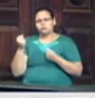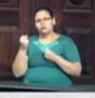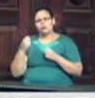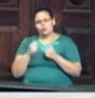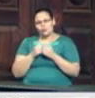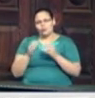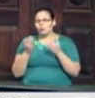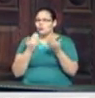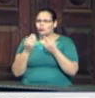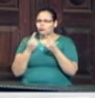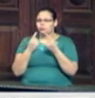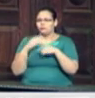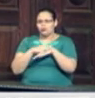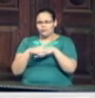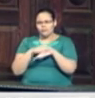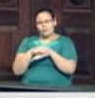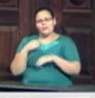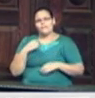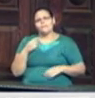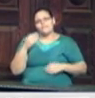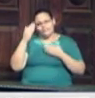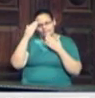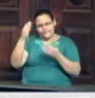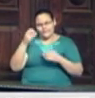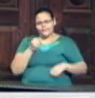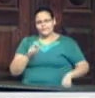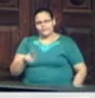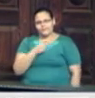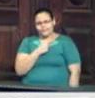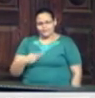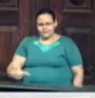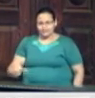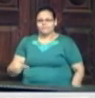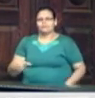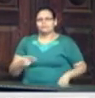e começar de novo. Essa é a minha palavra. Obrigado, senhor presidente, e seguimos nos debates.